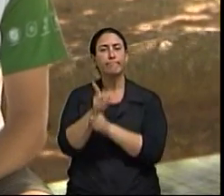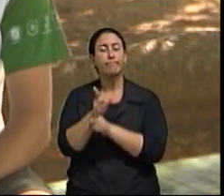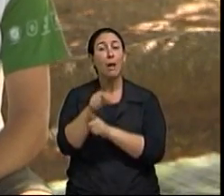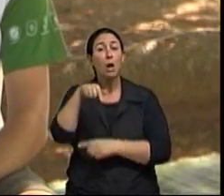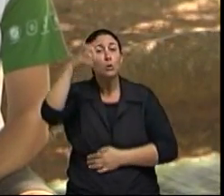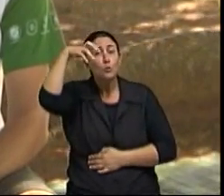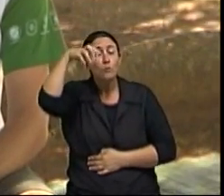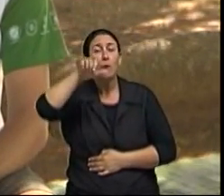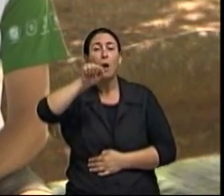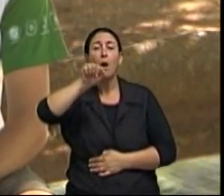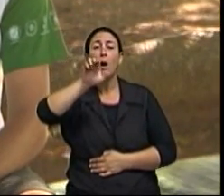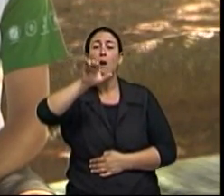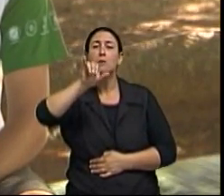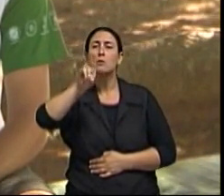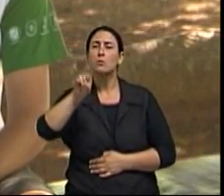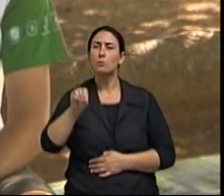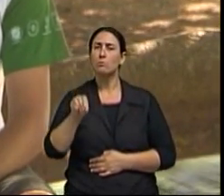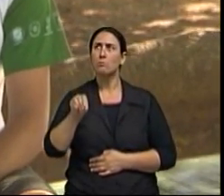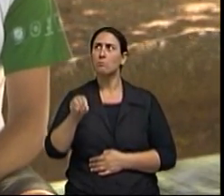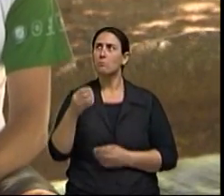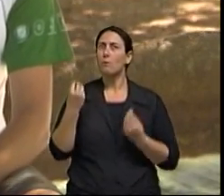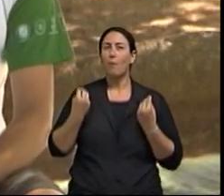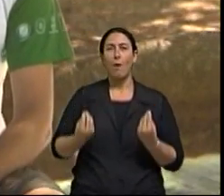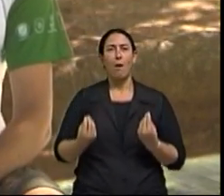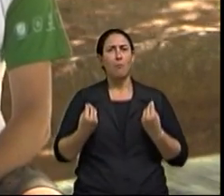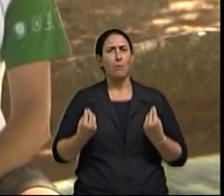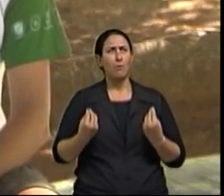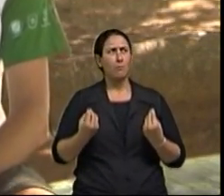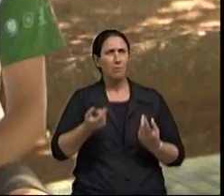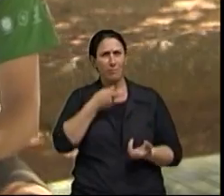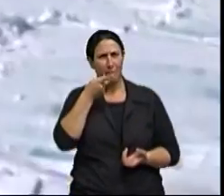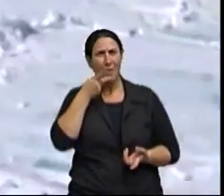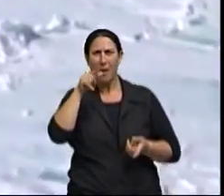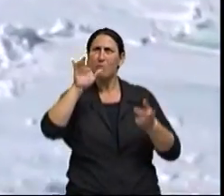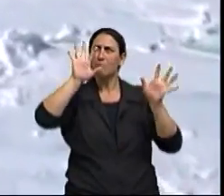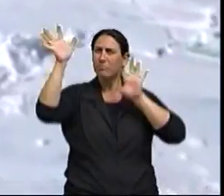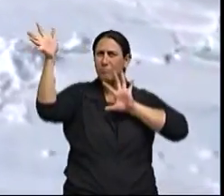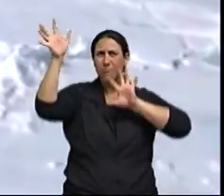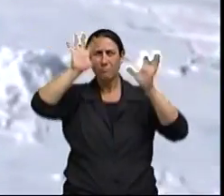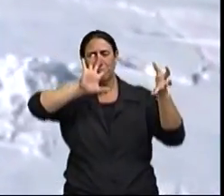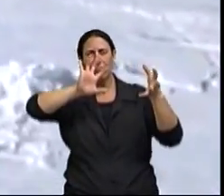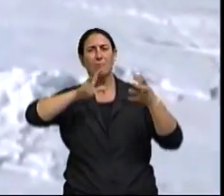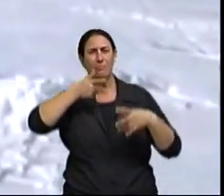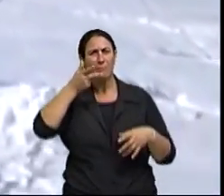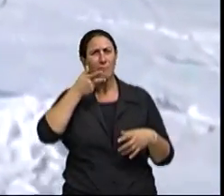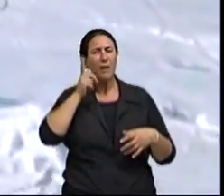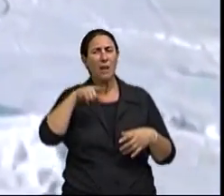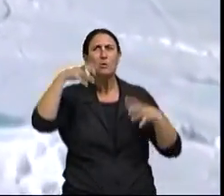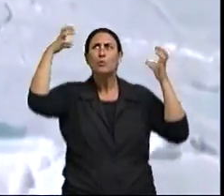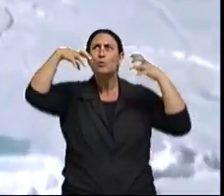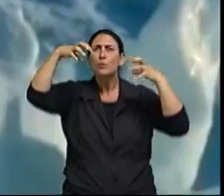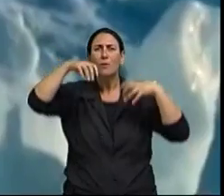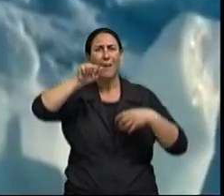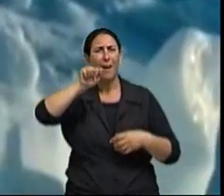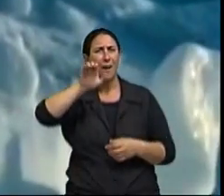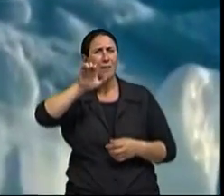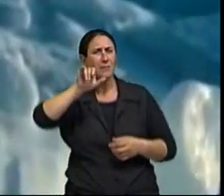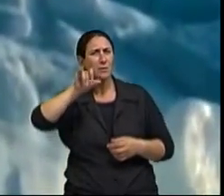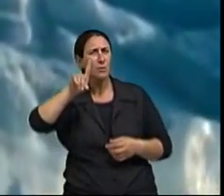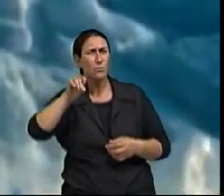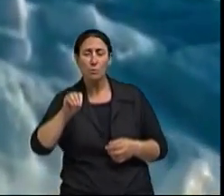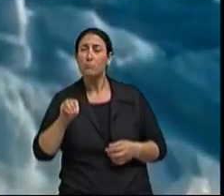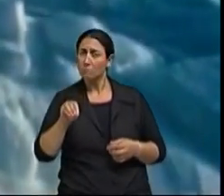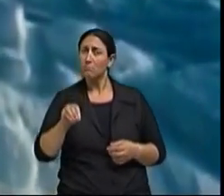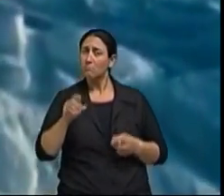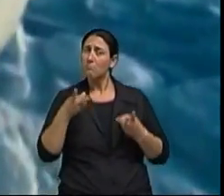tínhamos na região metropolitana chuvas ácidas. Quando a gente fala de mudanças climáticas e fenômenos extremos, normalmente nos vem à mente